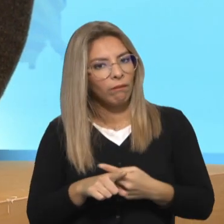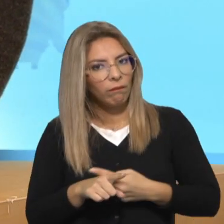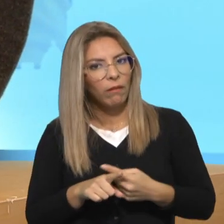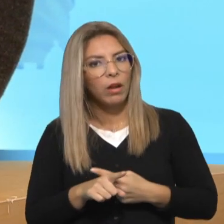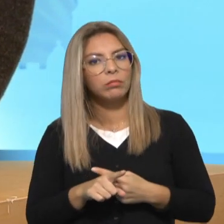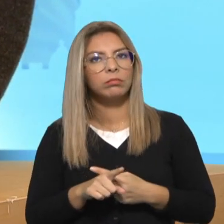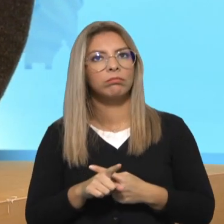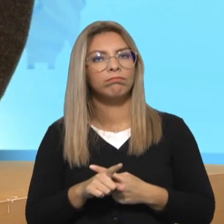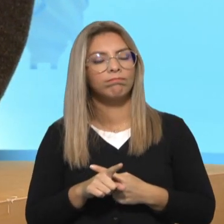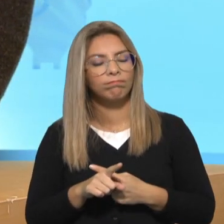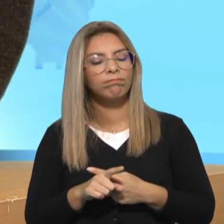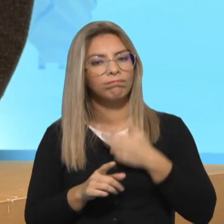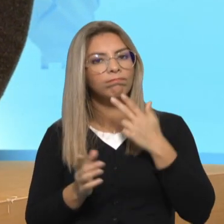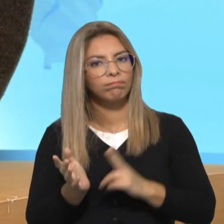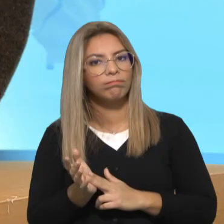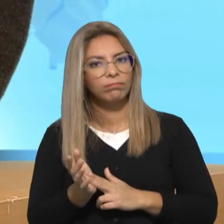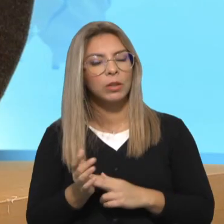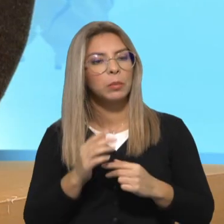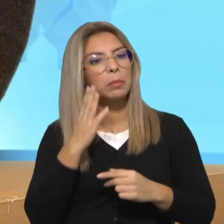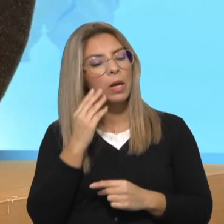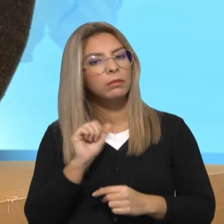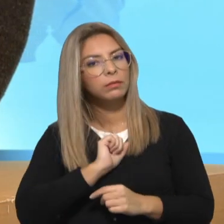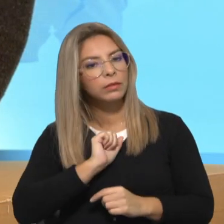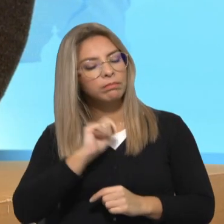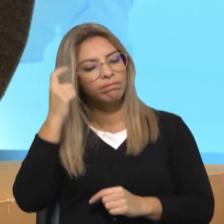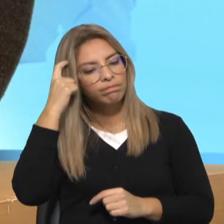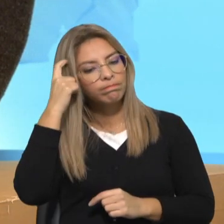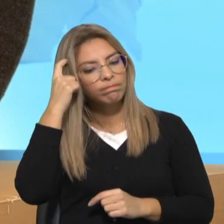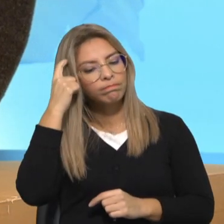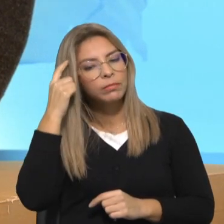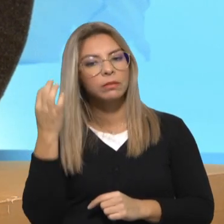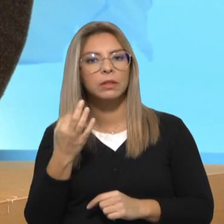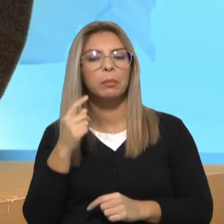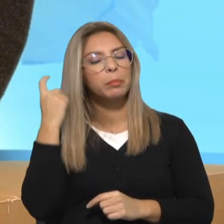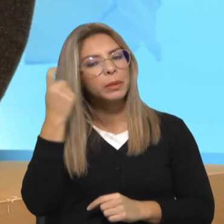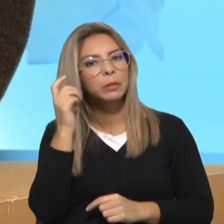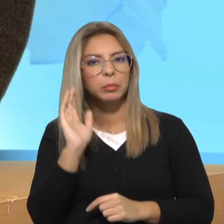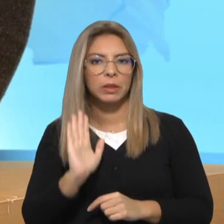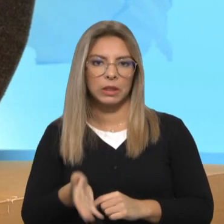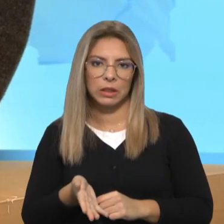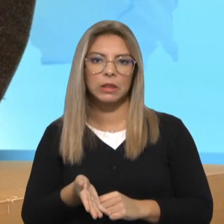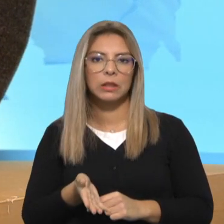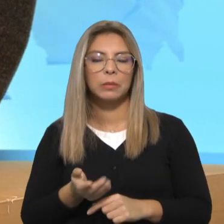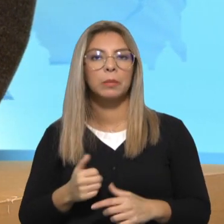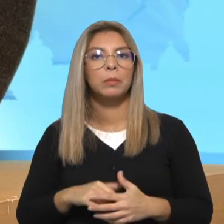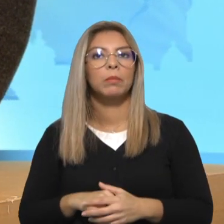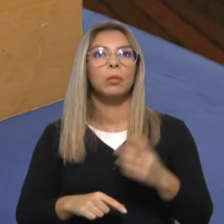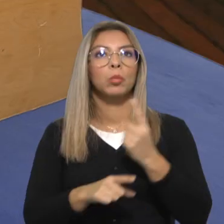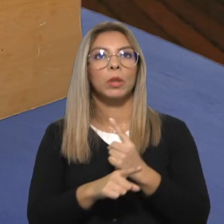nossa celebração litúrgica, penso eu que nós devíamos repensar de uma forma séria,